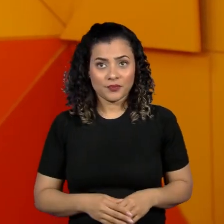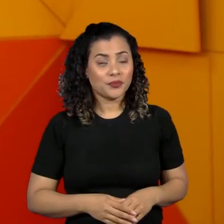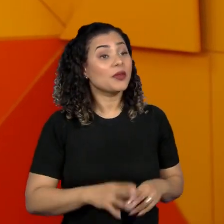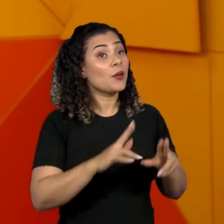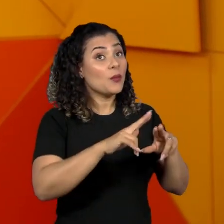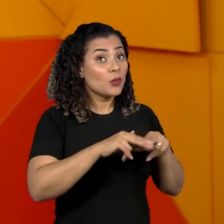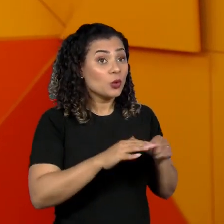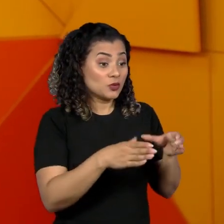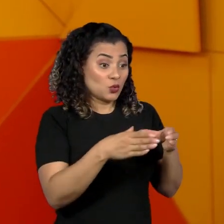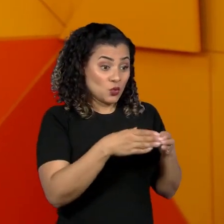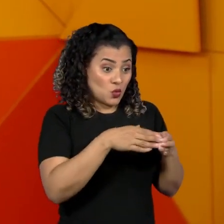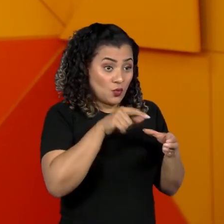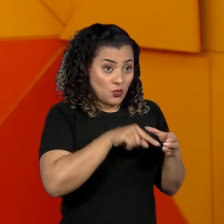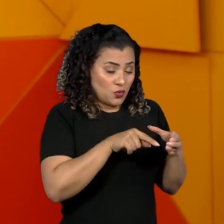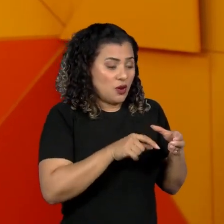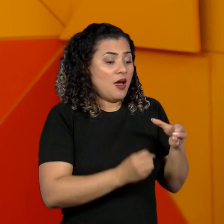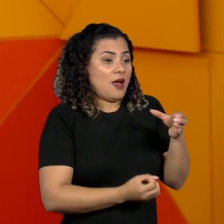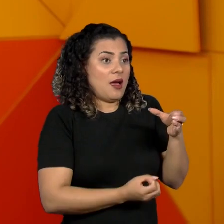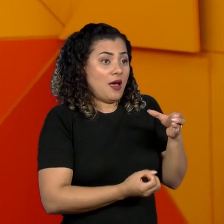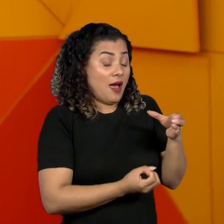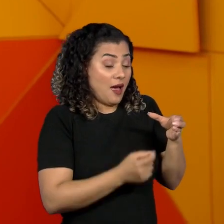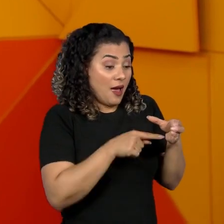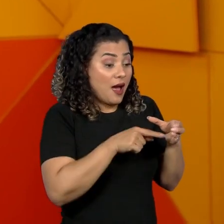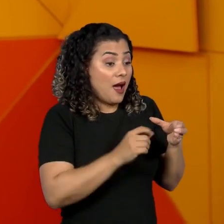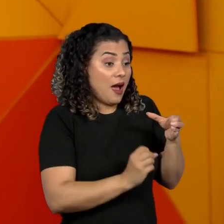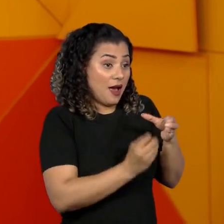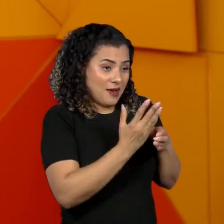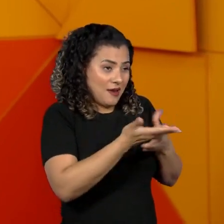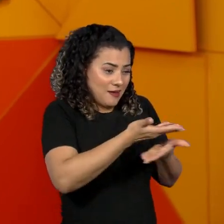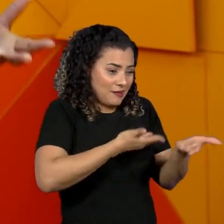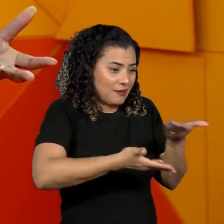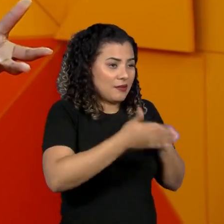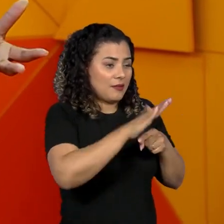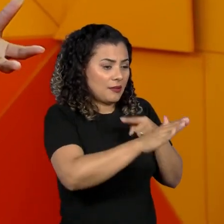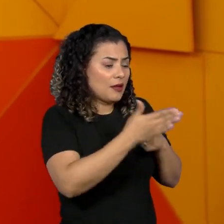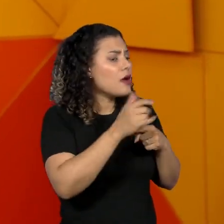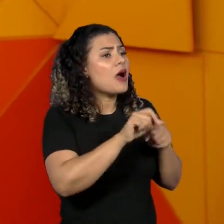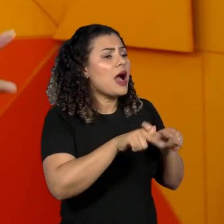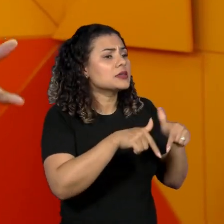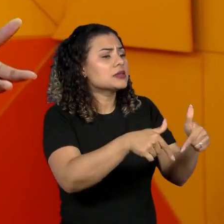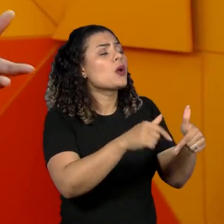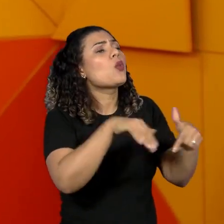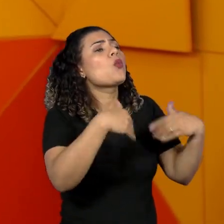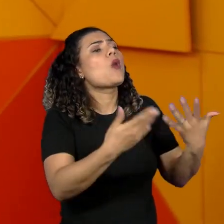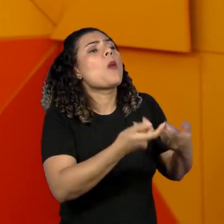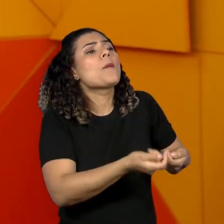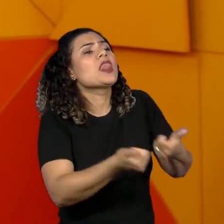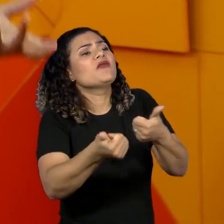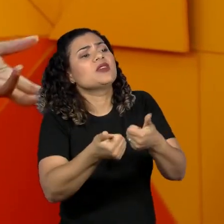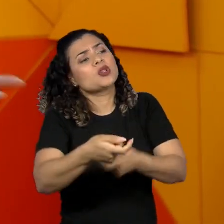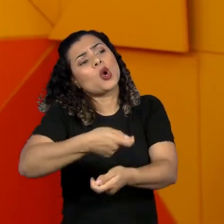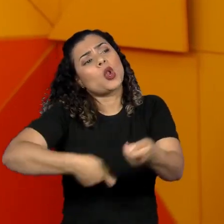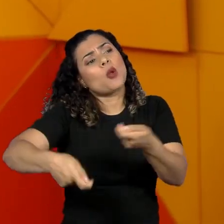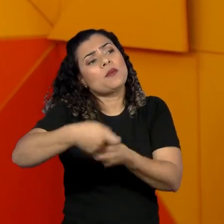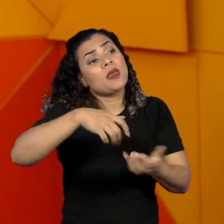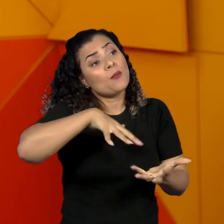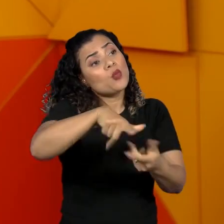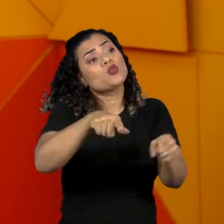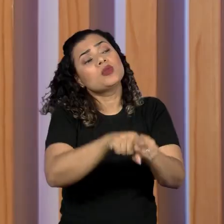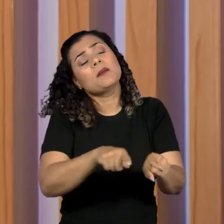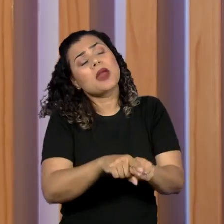que a cooperativa toma, André, quais são as vantagens para a economia, não só a economia do Brasil, mas para a economia